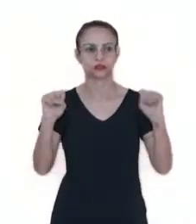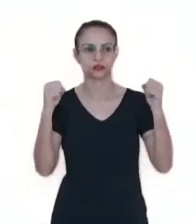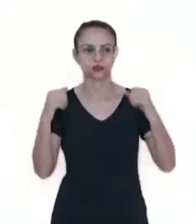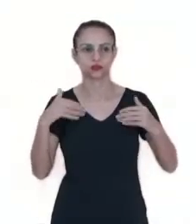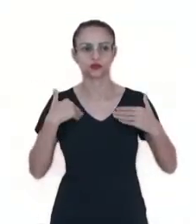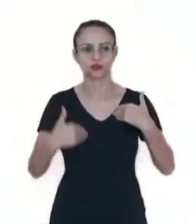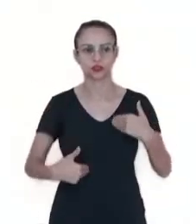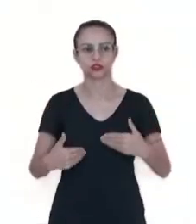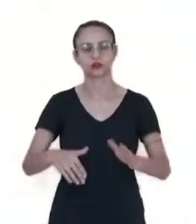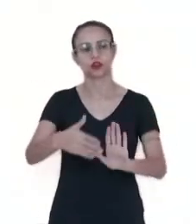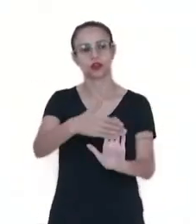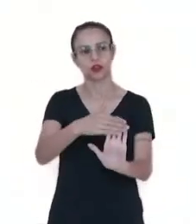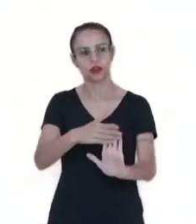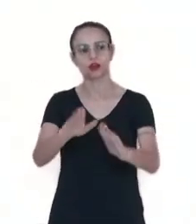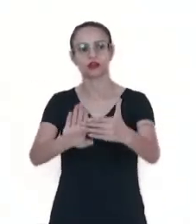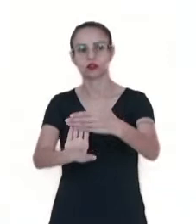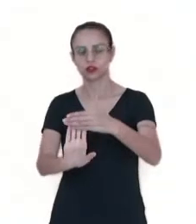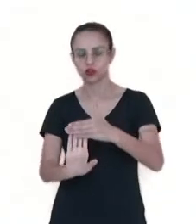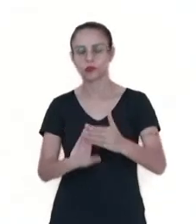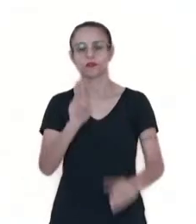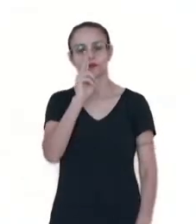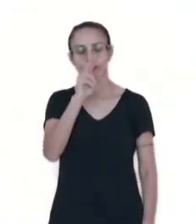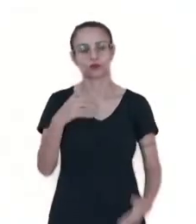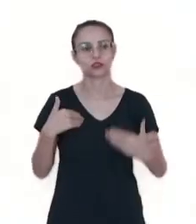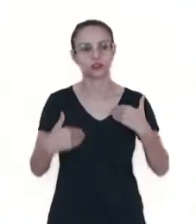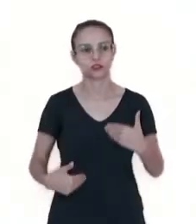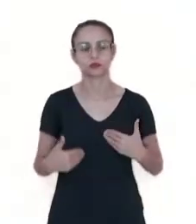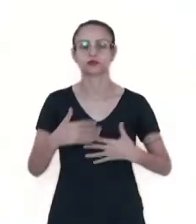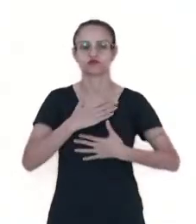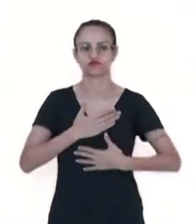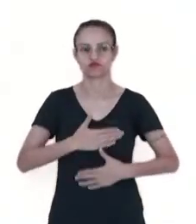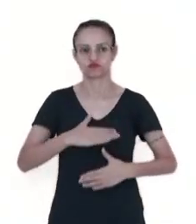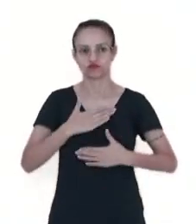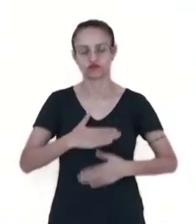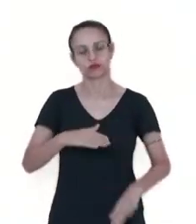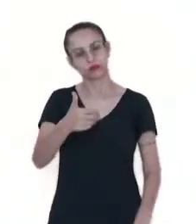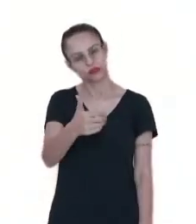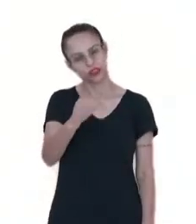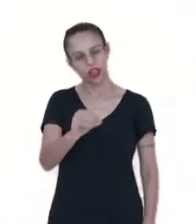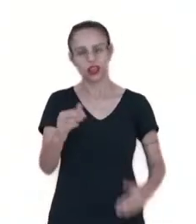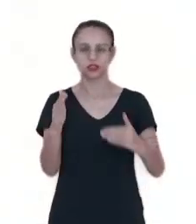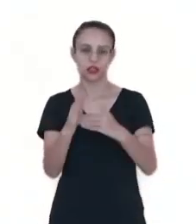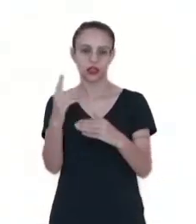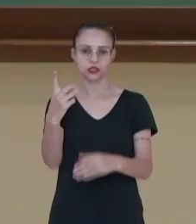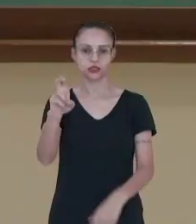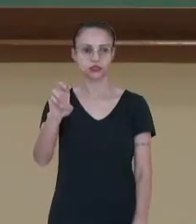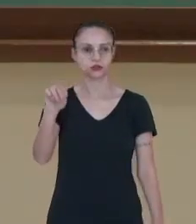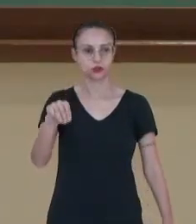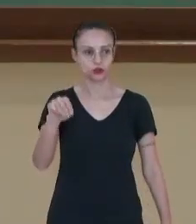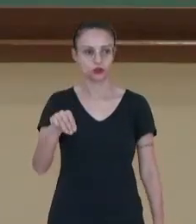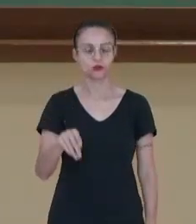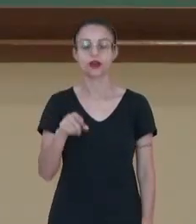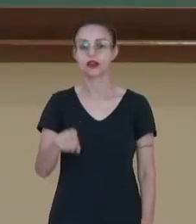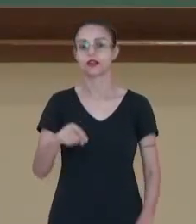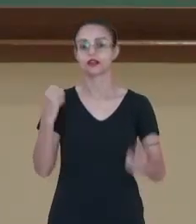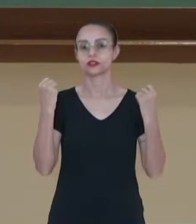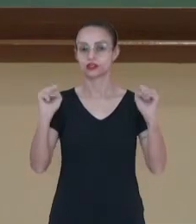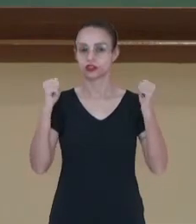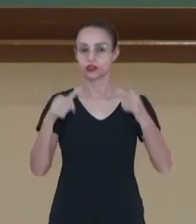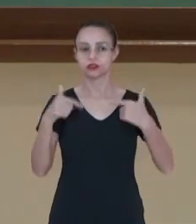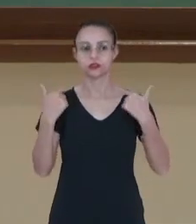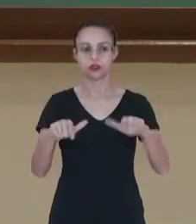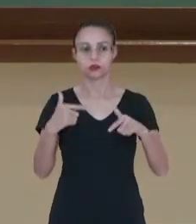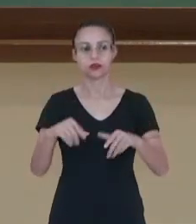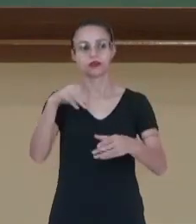físicos. Alongamento, fortalecimento e relaxamento. Num tempo de 10 a 15 minutos. A ginástica laboral, ela é feita normalmente